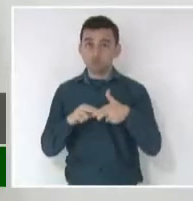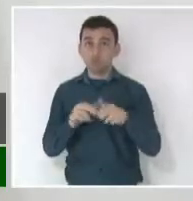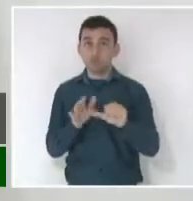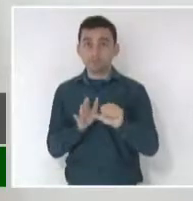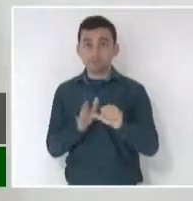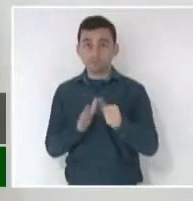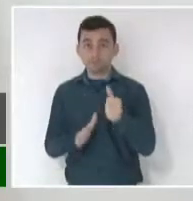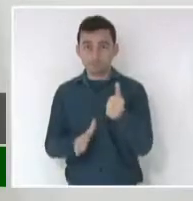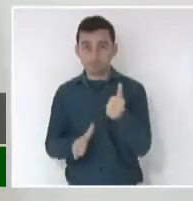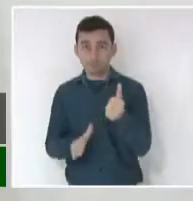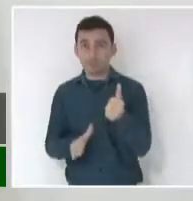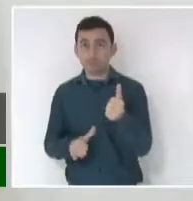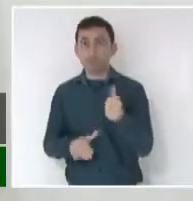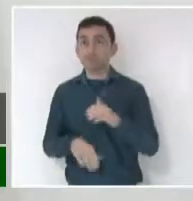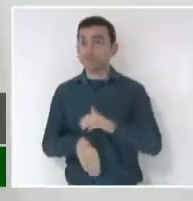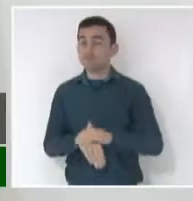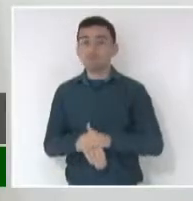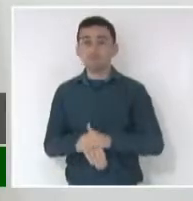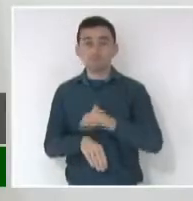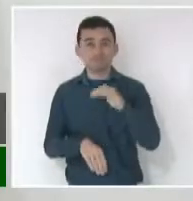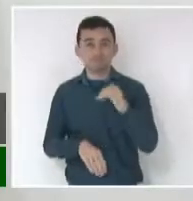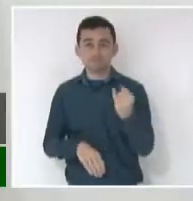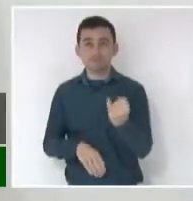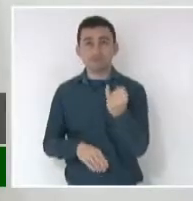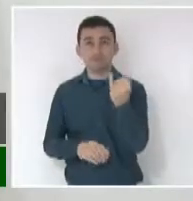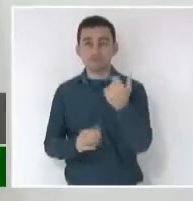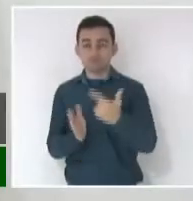primeiro e mais importante livro